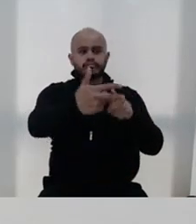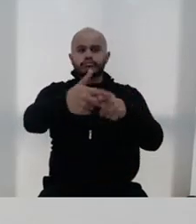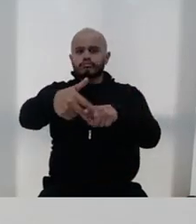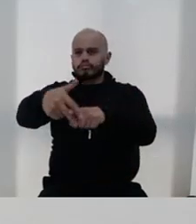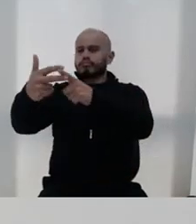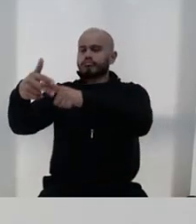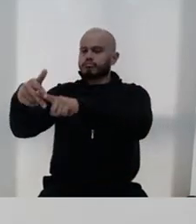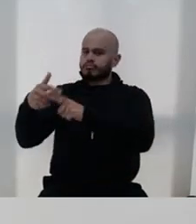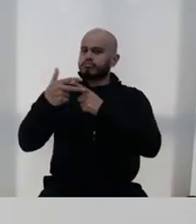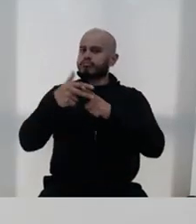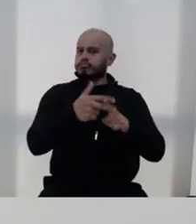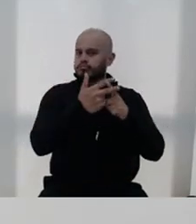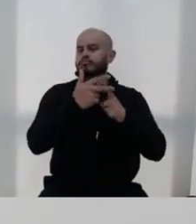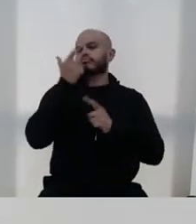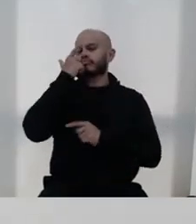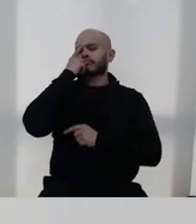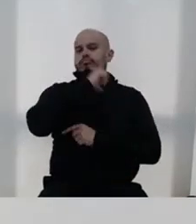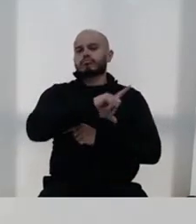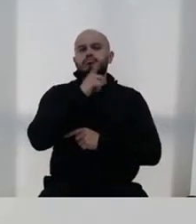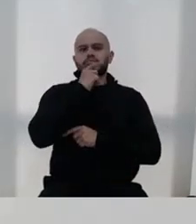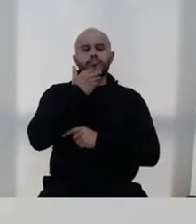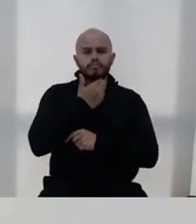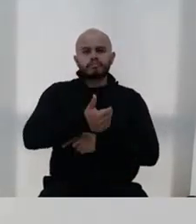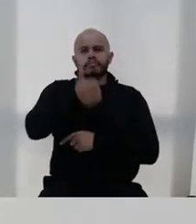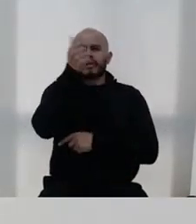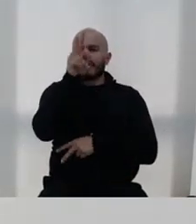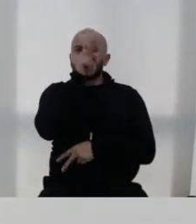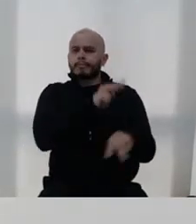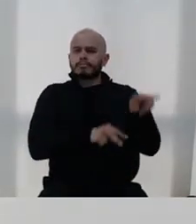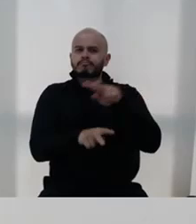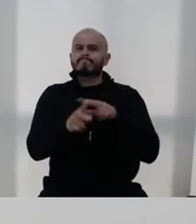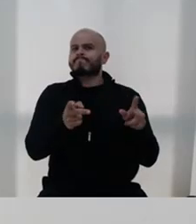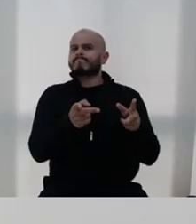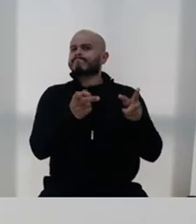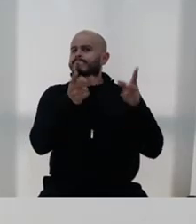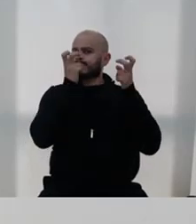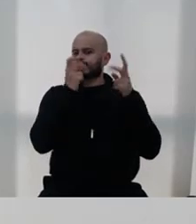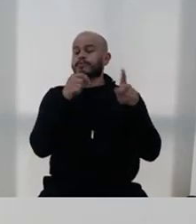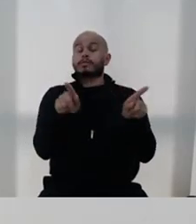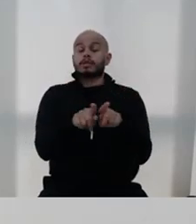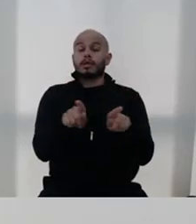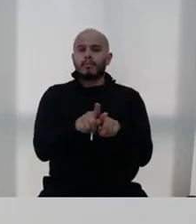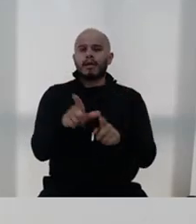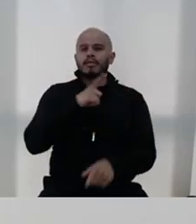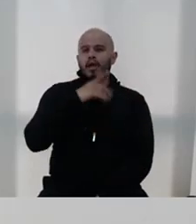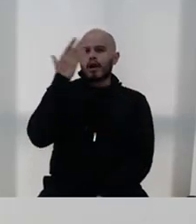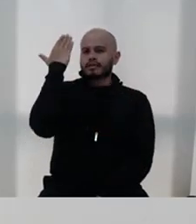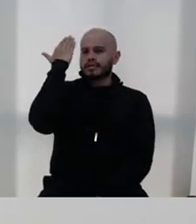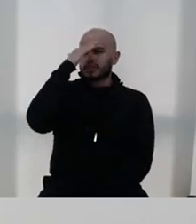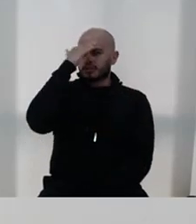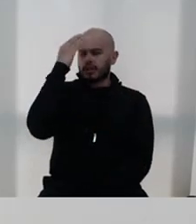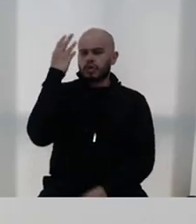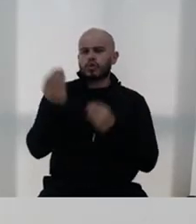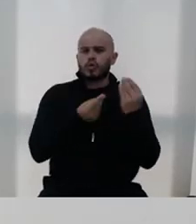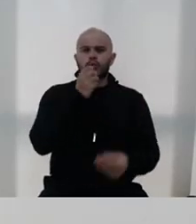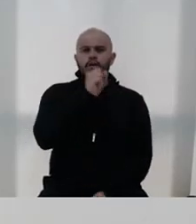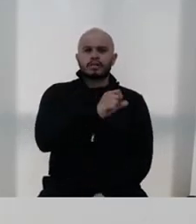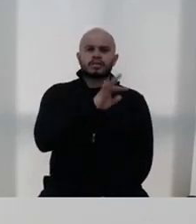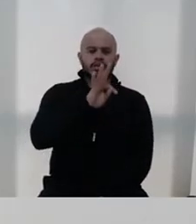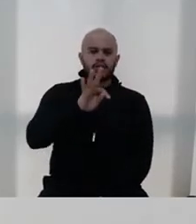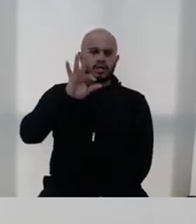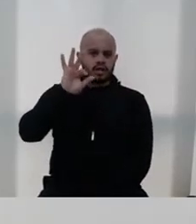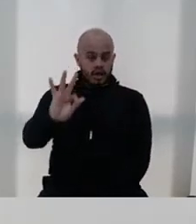para internalização da nova perspectiva desse entendimento do Supremo Tribunal Federal a respeito tanto